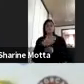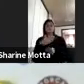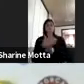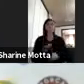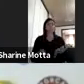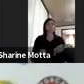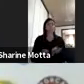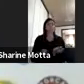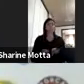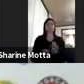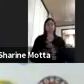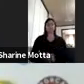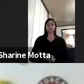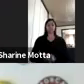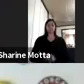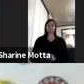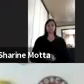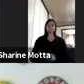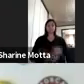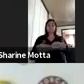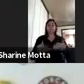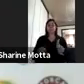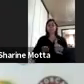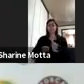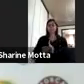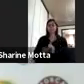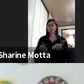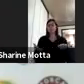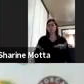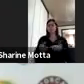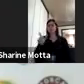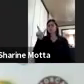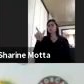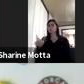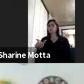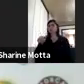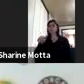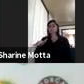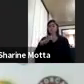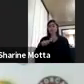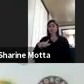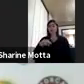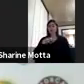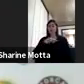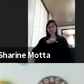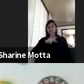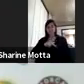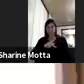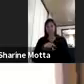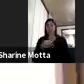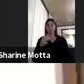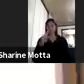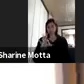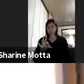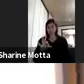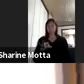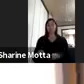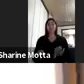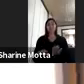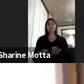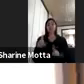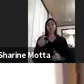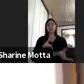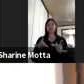acesso. A doutora Cristiane Lopes, ela é do Ministério Público do Trabalho e ela é